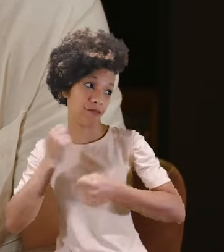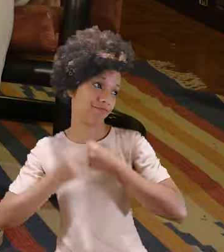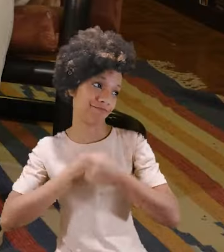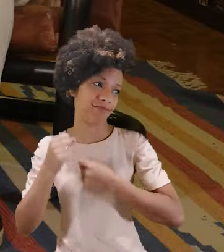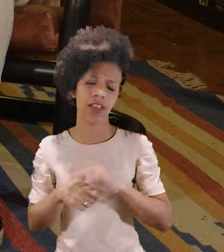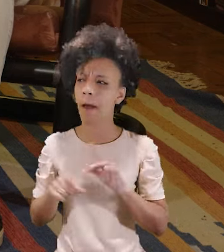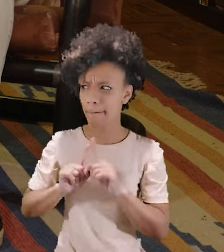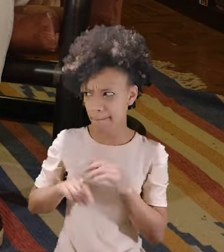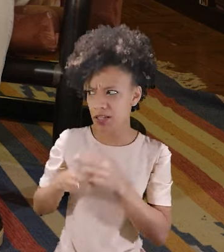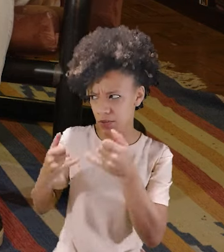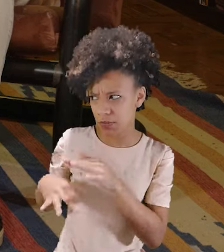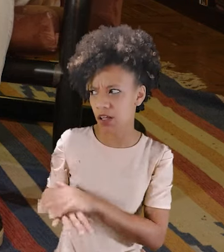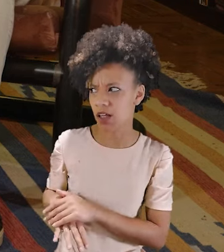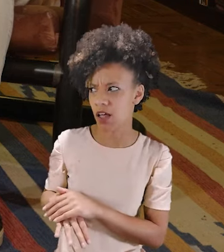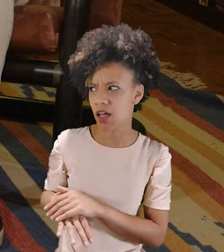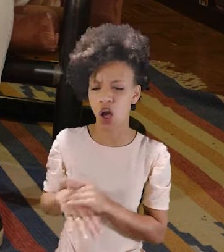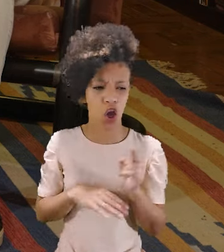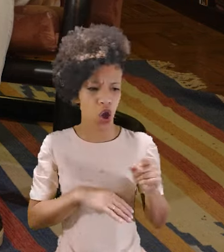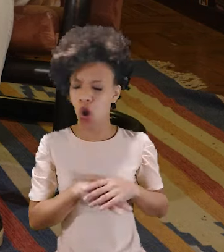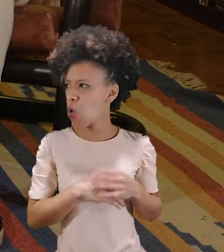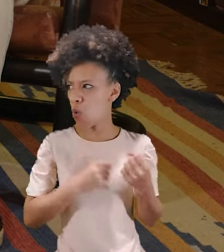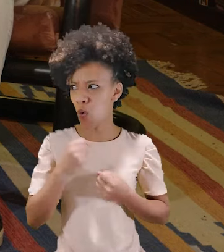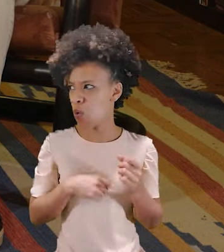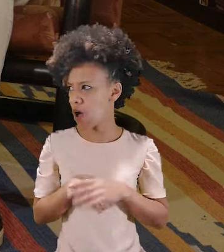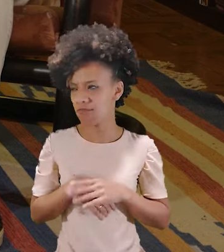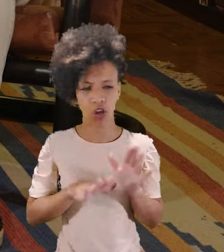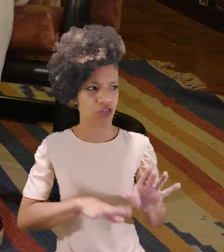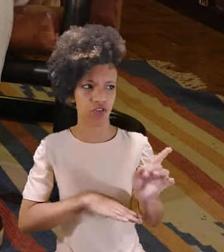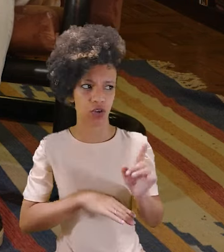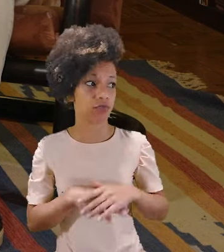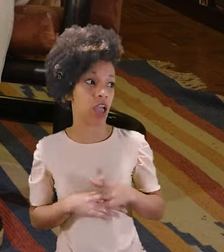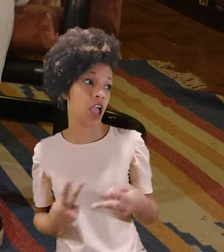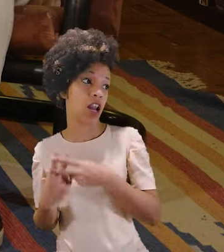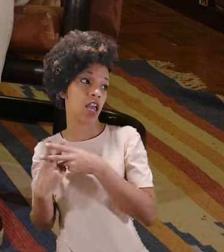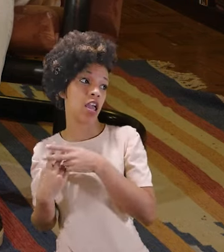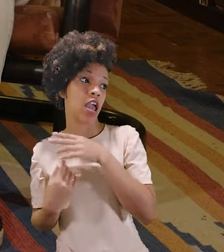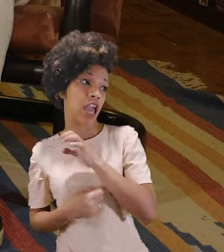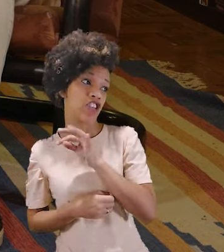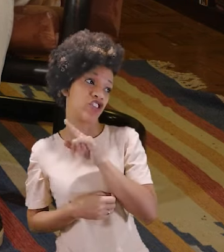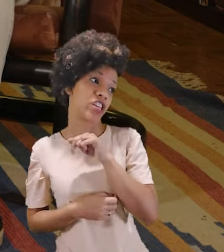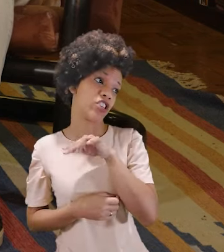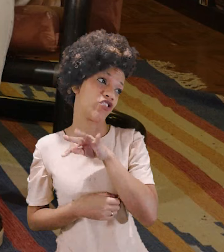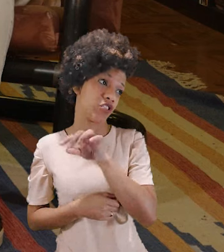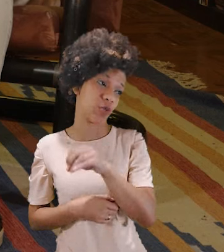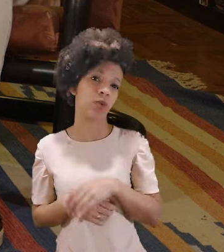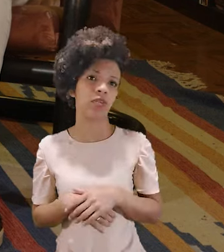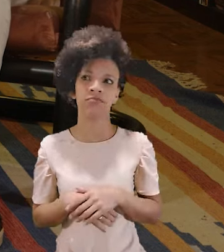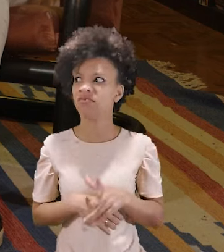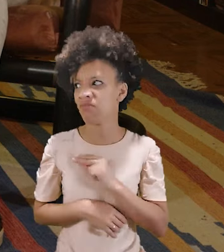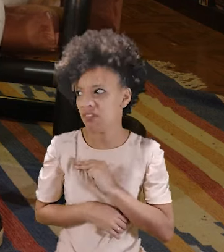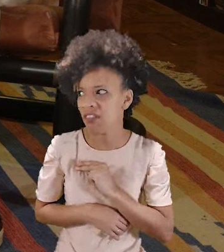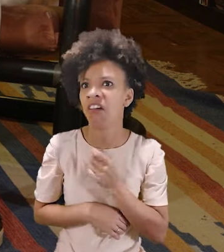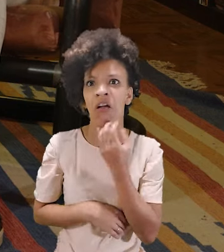e aí eu preciso te contar um negócio é o Comandante não ficou ali na frente eu peço como eu discutindo por esse é bom mesmo hein após